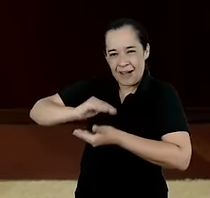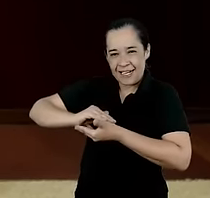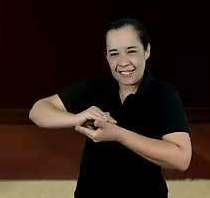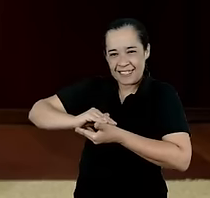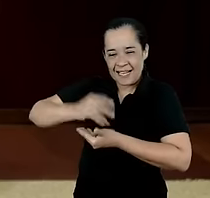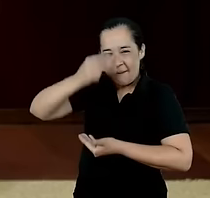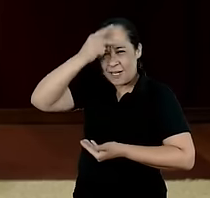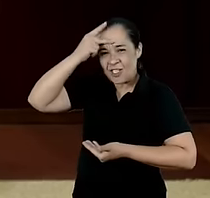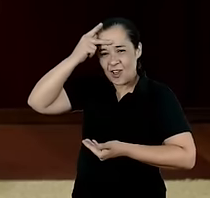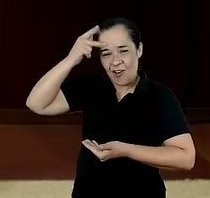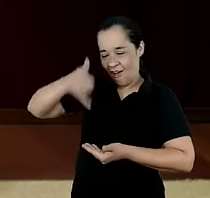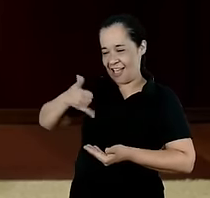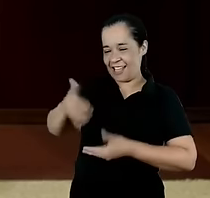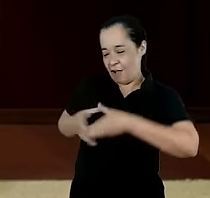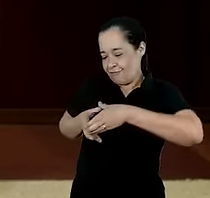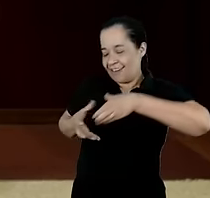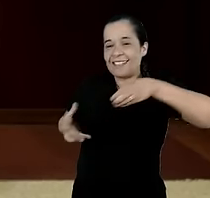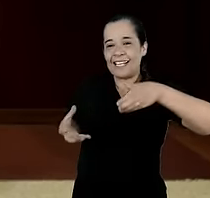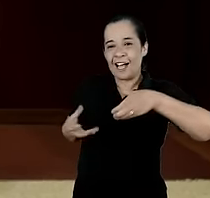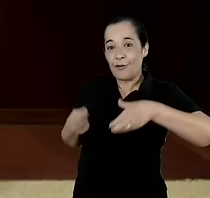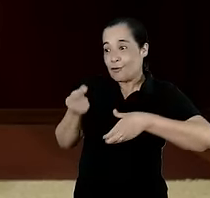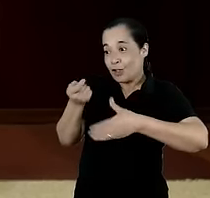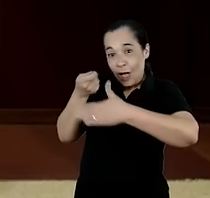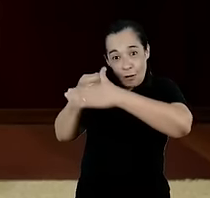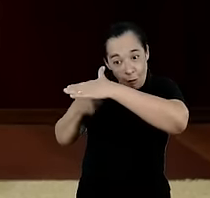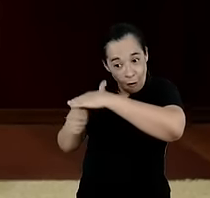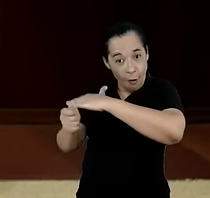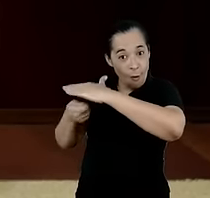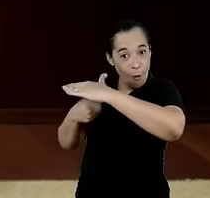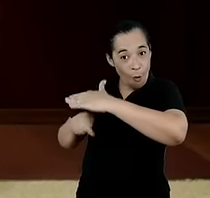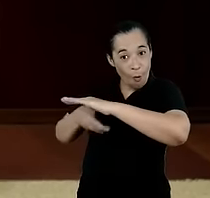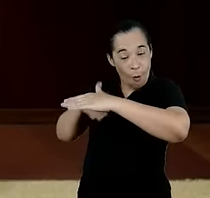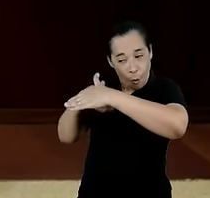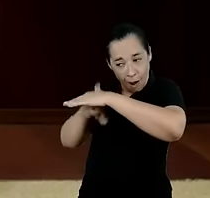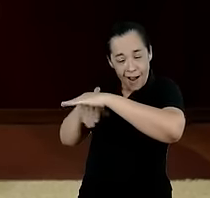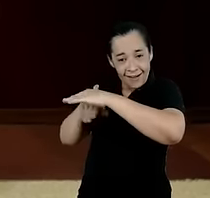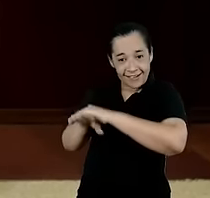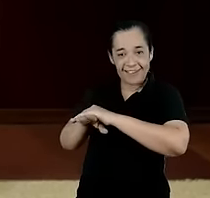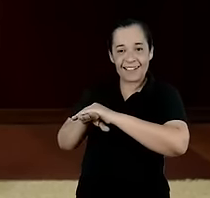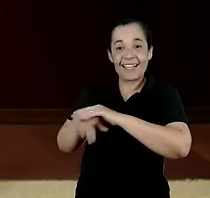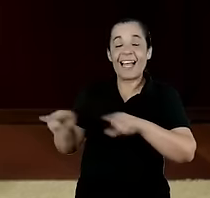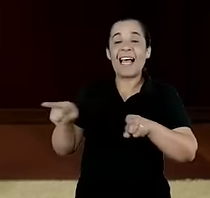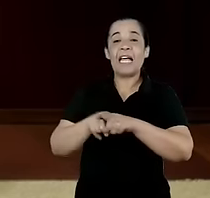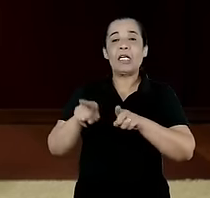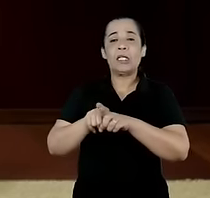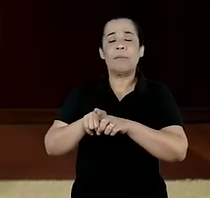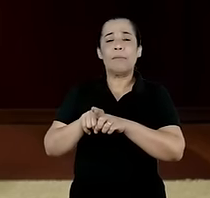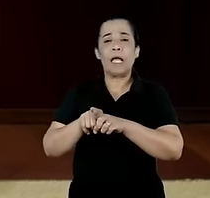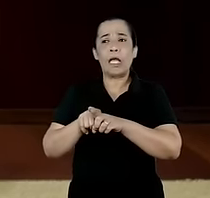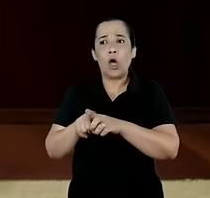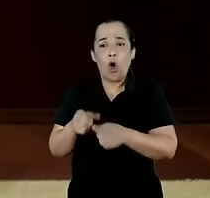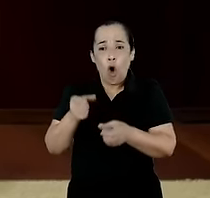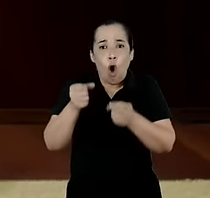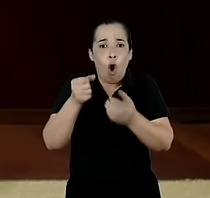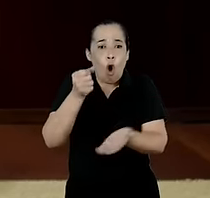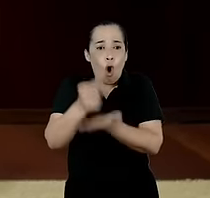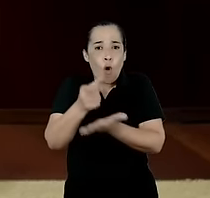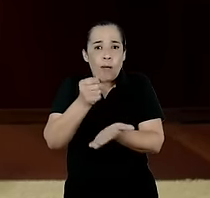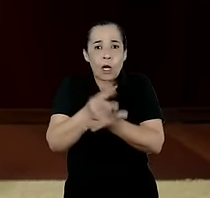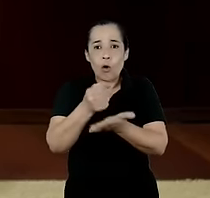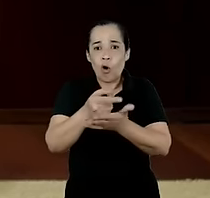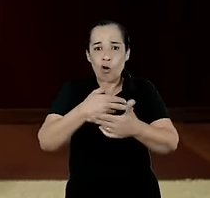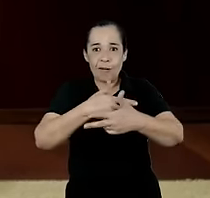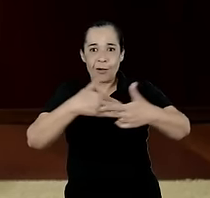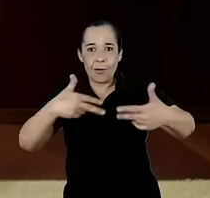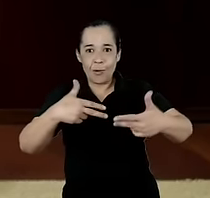guardado dinheiro e ainda tem reforçado esse consumo levando esses recursos pra economia e tem um detalhe específico ali que ele